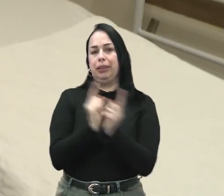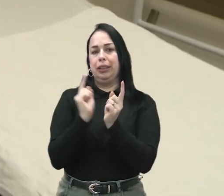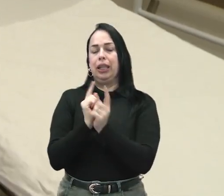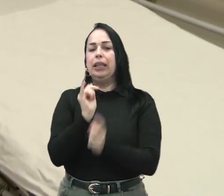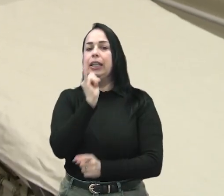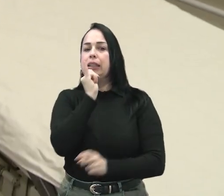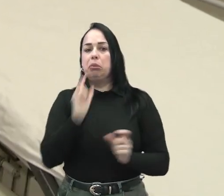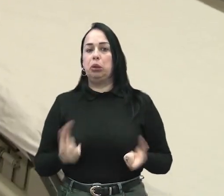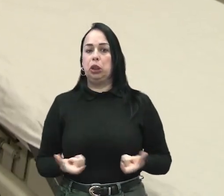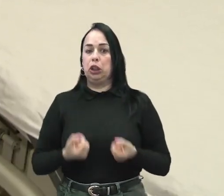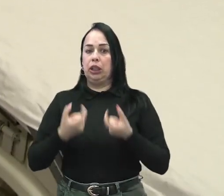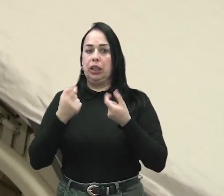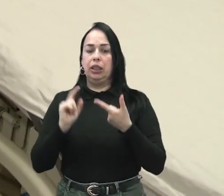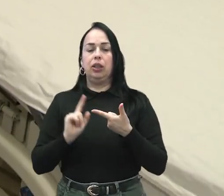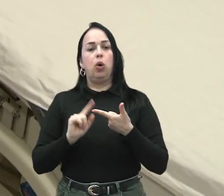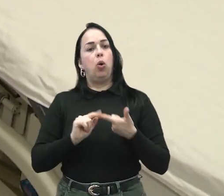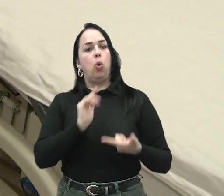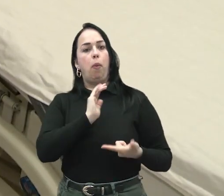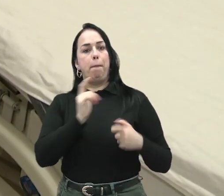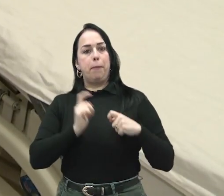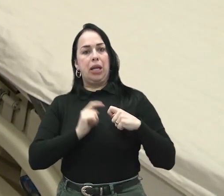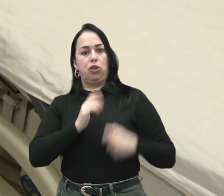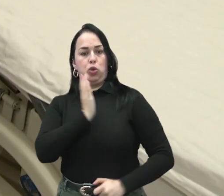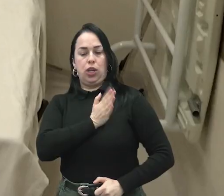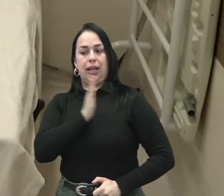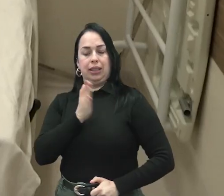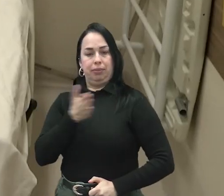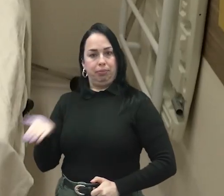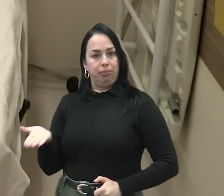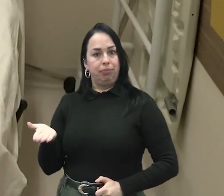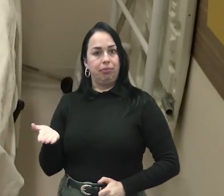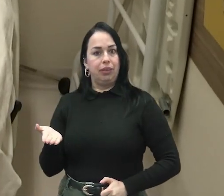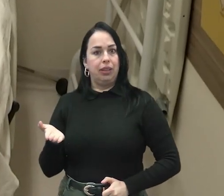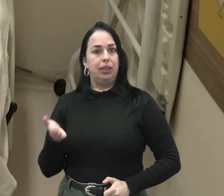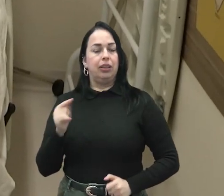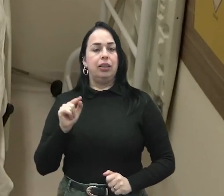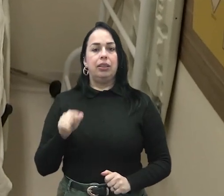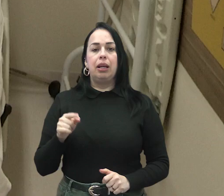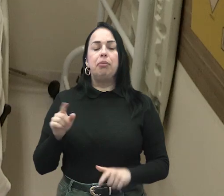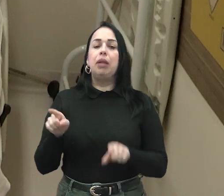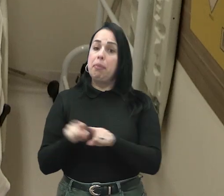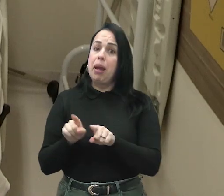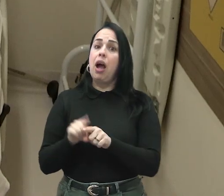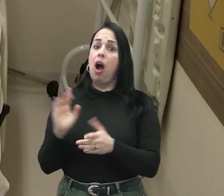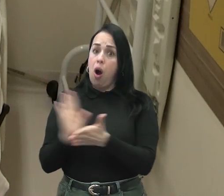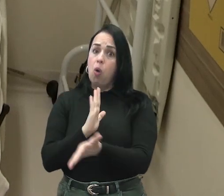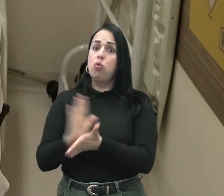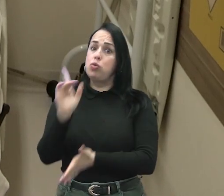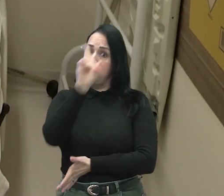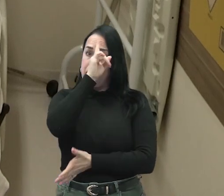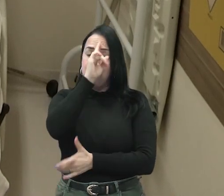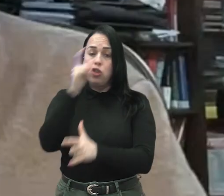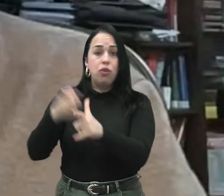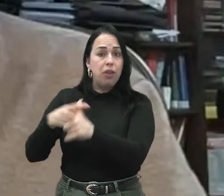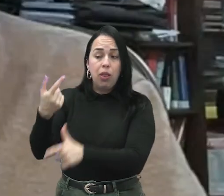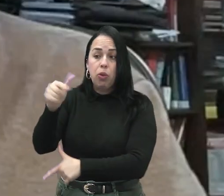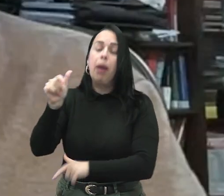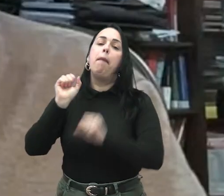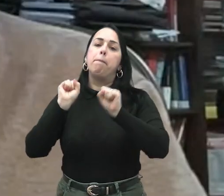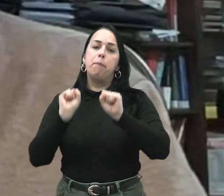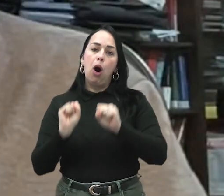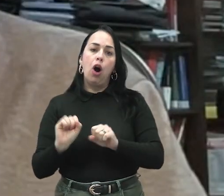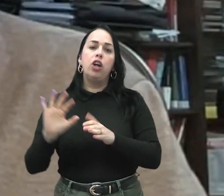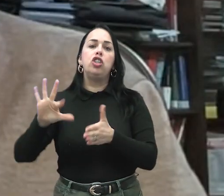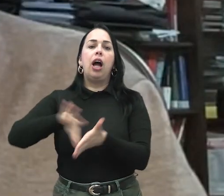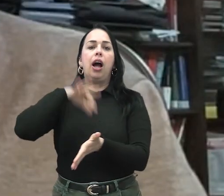como oncologia e cardiologia. Unidades sem débitos também poderão participar,